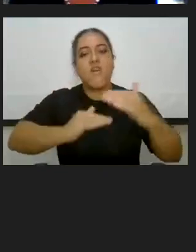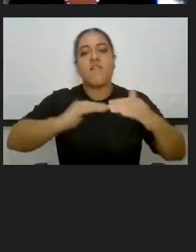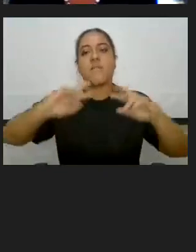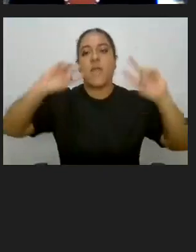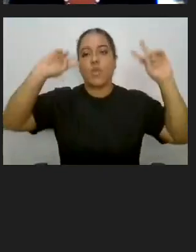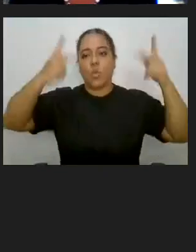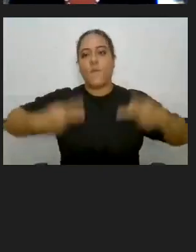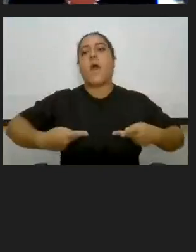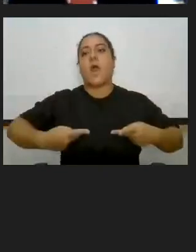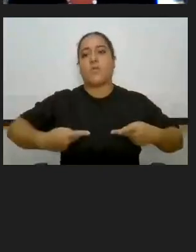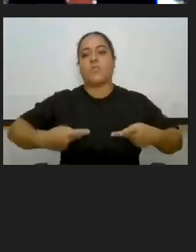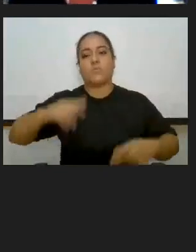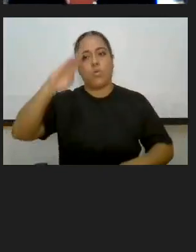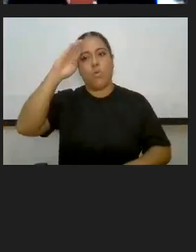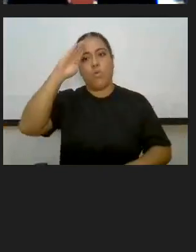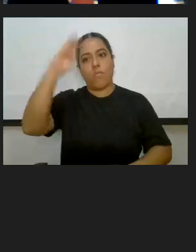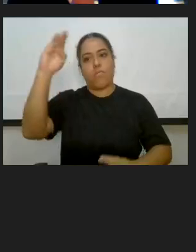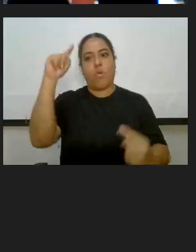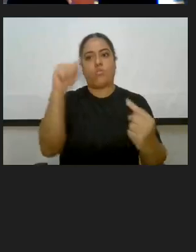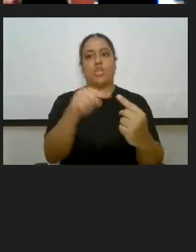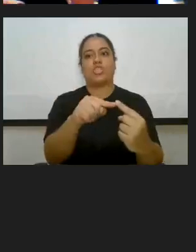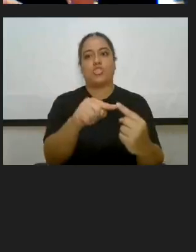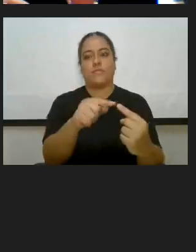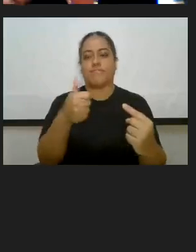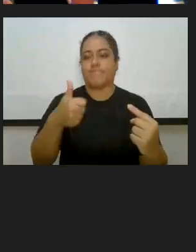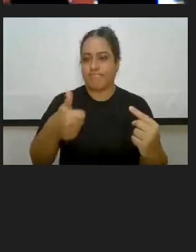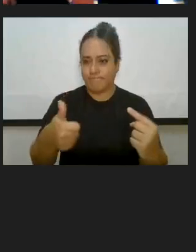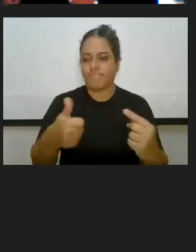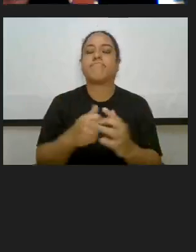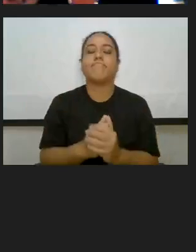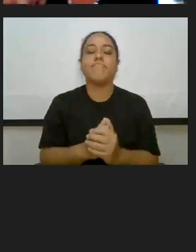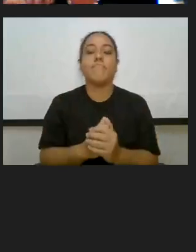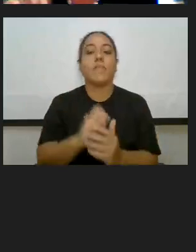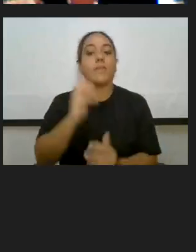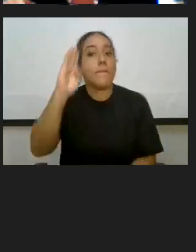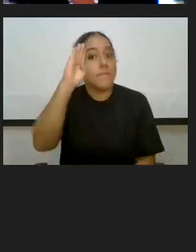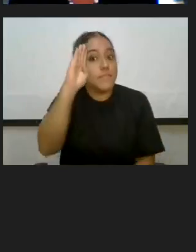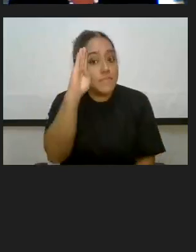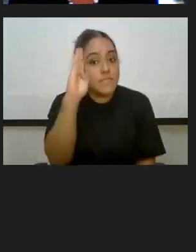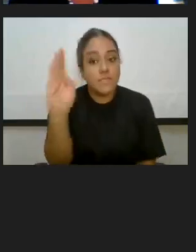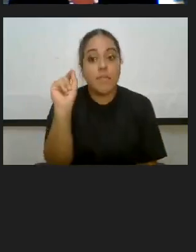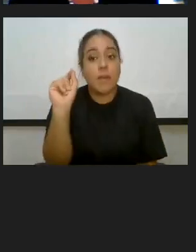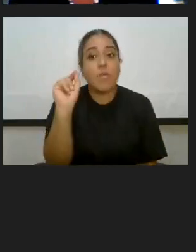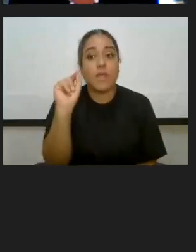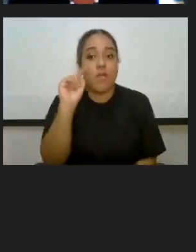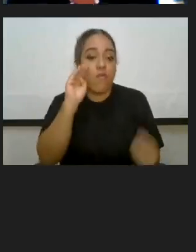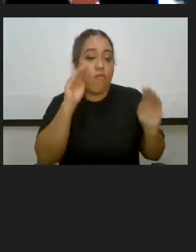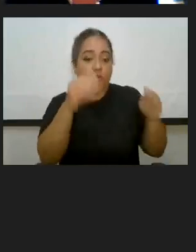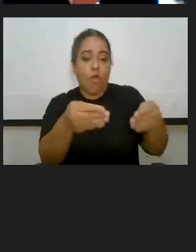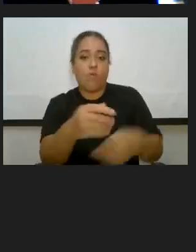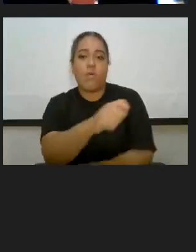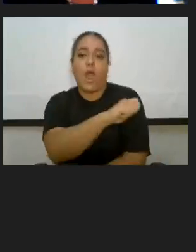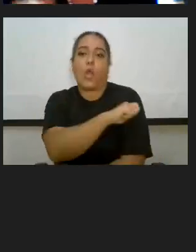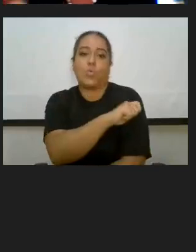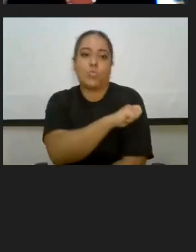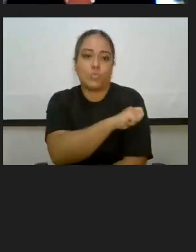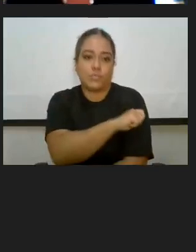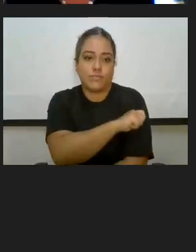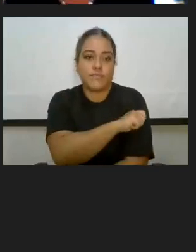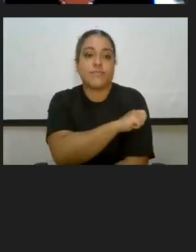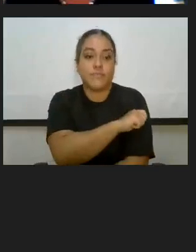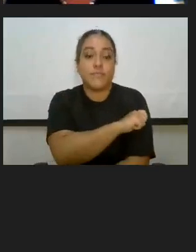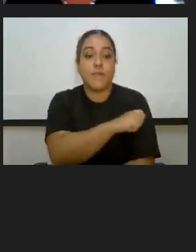intencionalidade maior. Com a centralidade em quem? No aluno. Mas